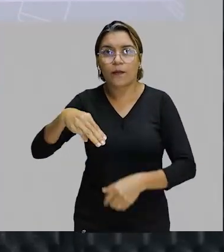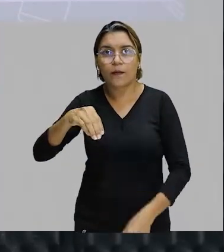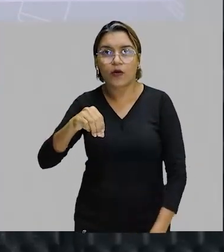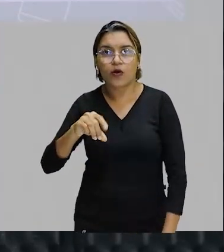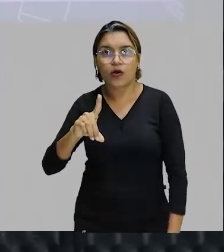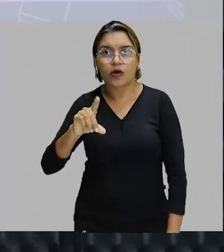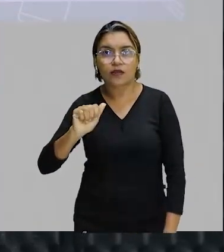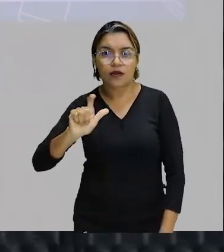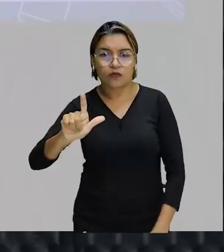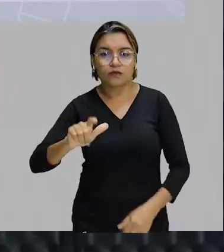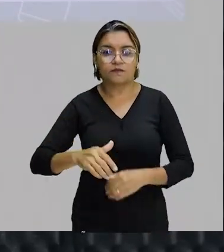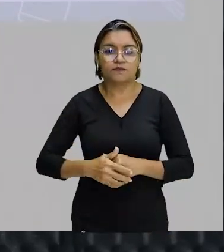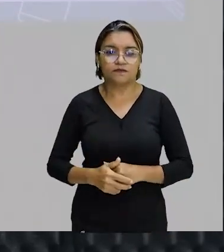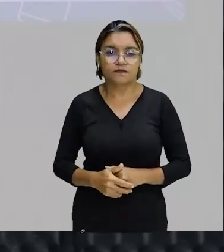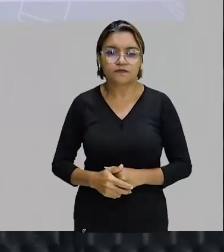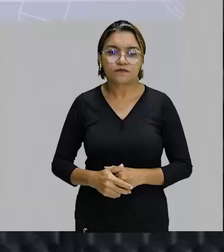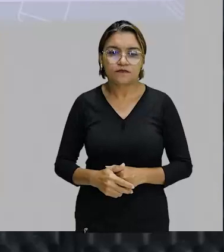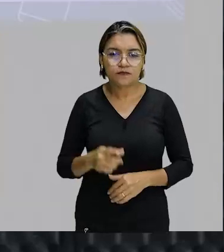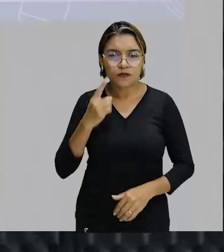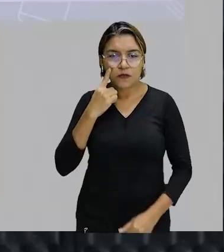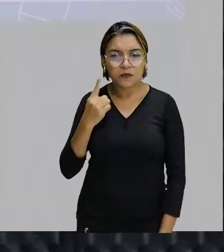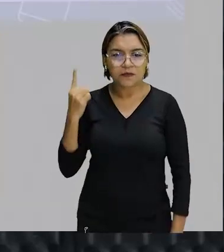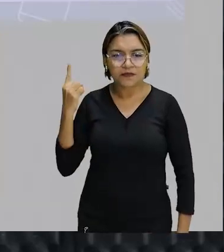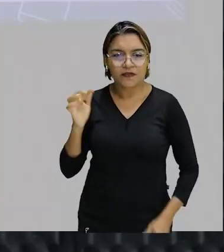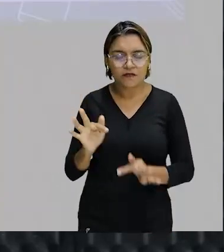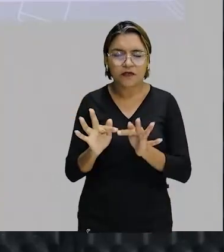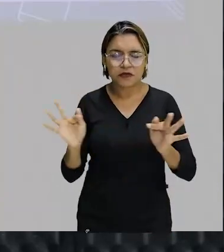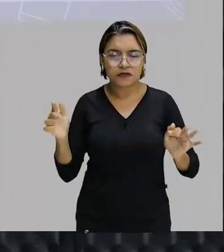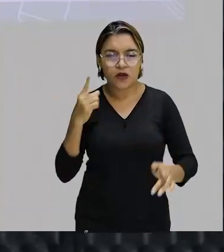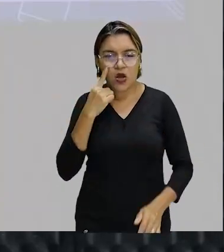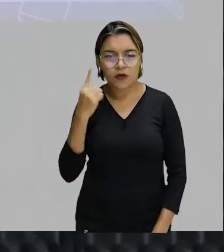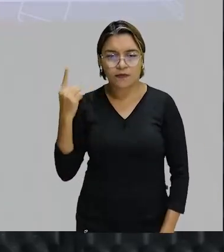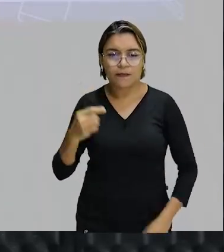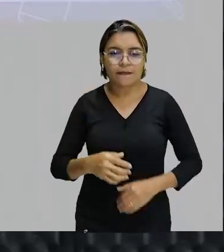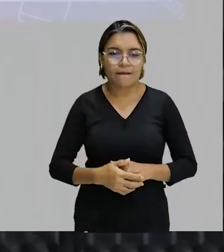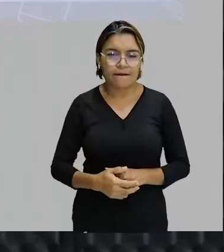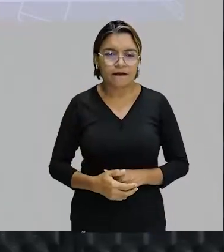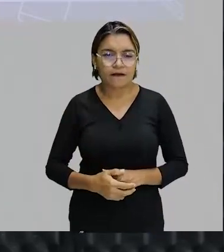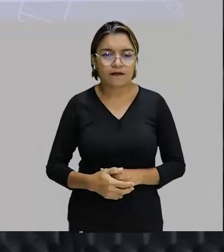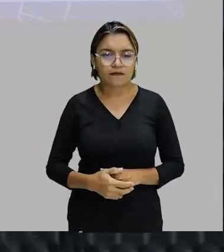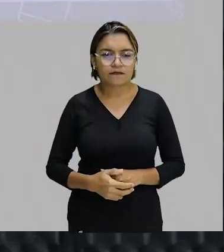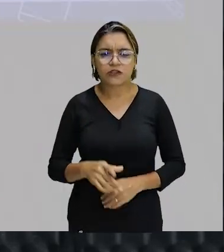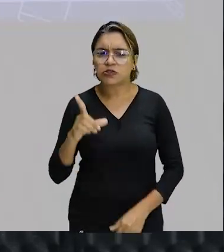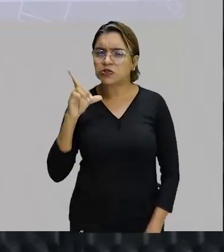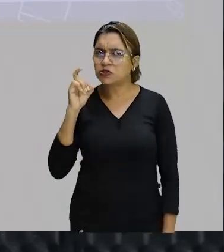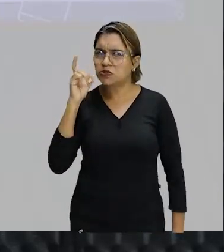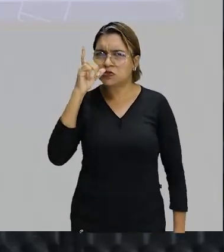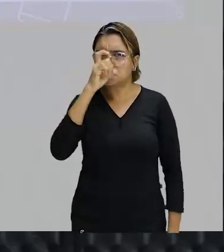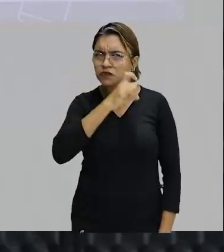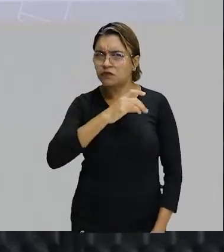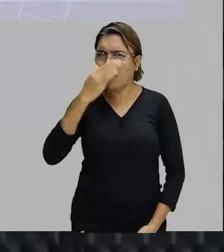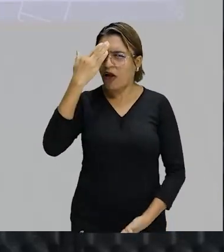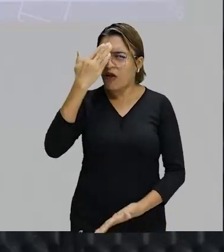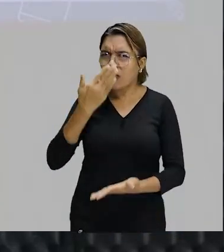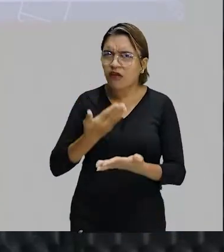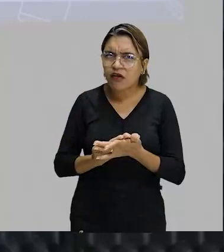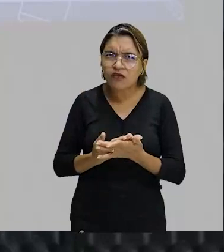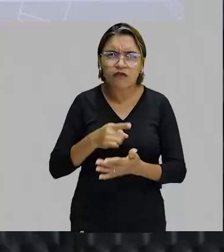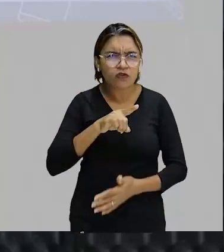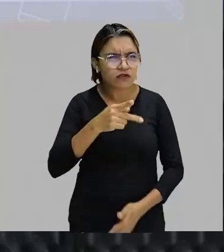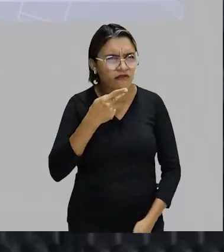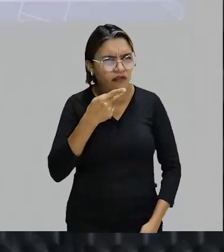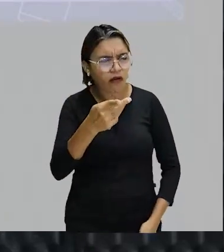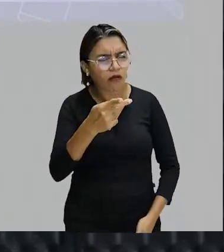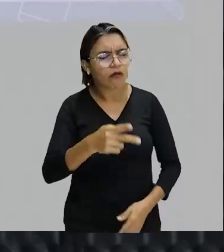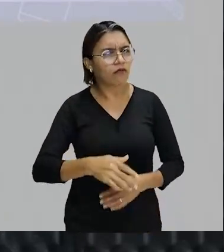can hardly believe you said that. Eu dificilmente posso acreditar que você disse